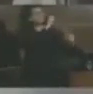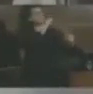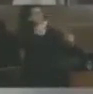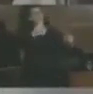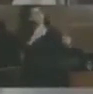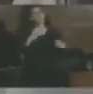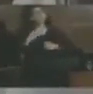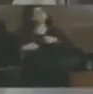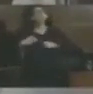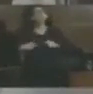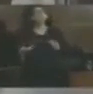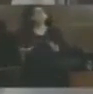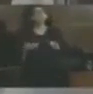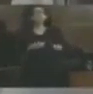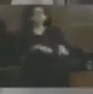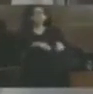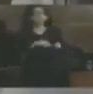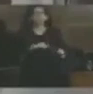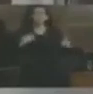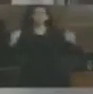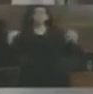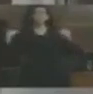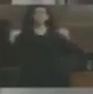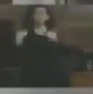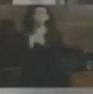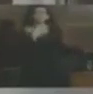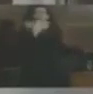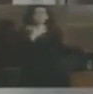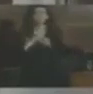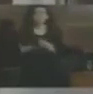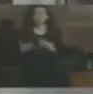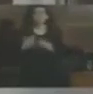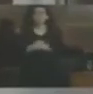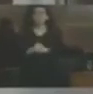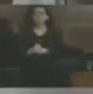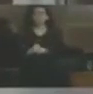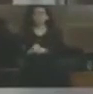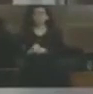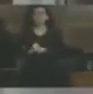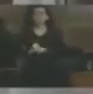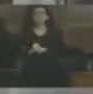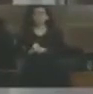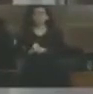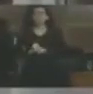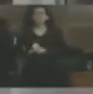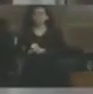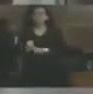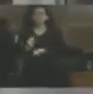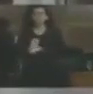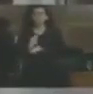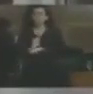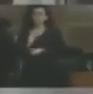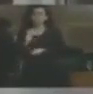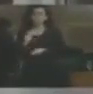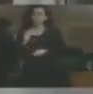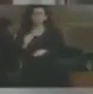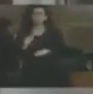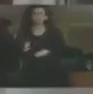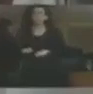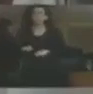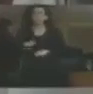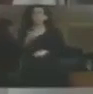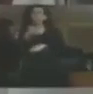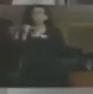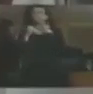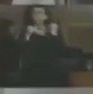guerra. Exército, marinha, aeronáutica, toma logo essa porra. Tá esperando o quê? Morrer